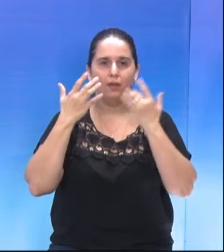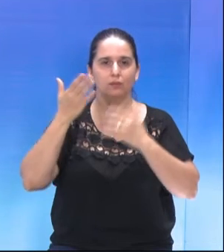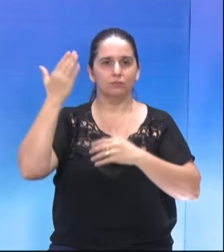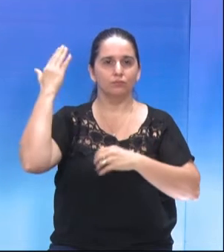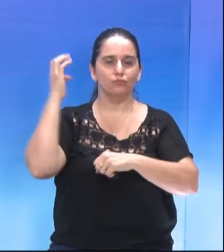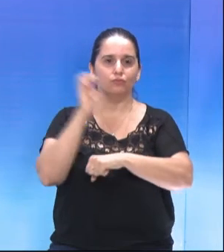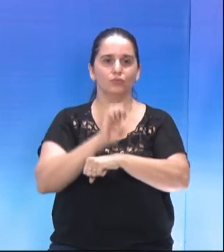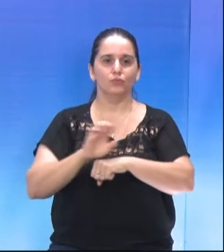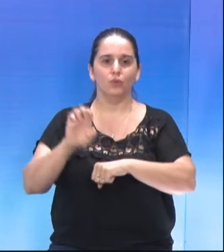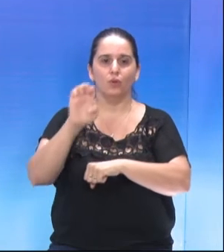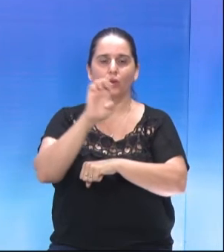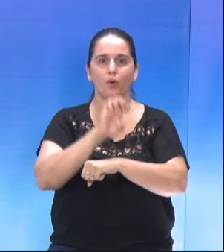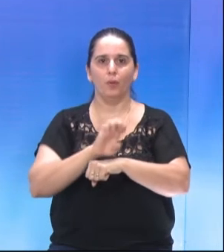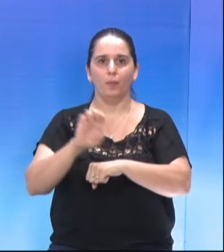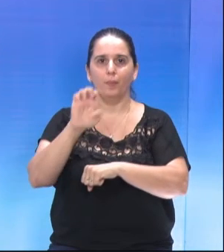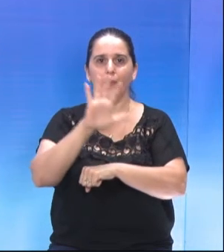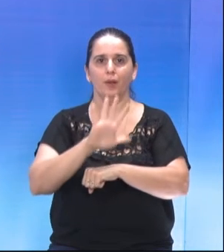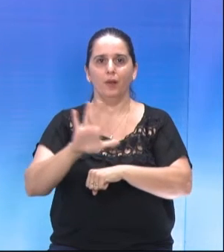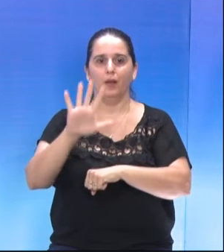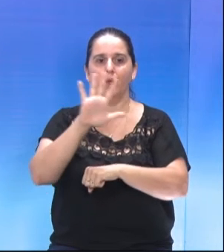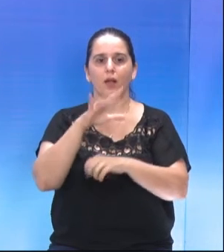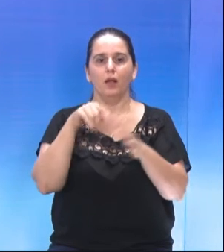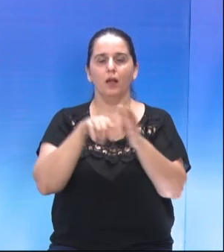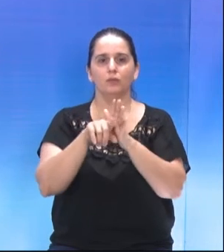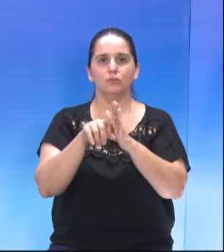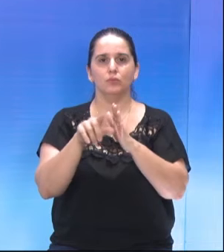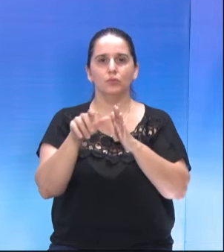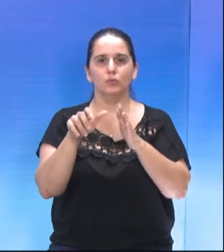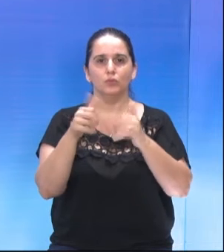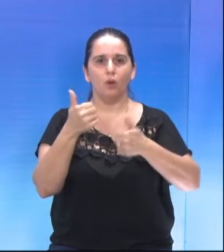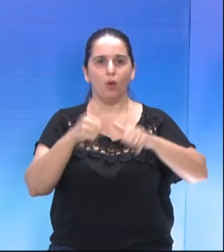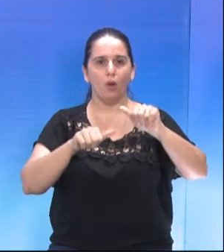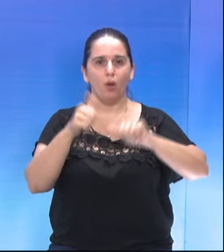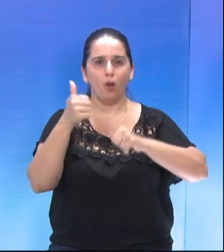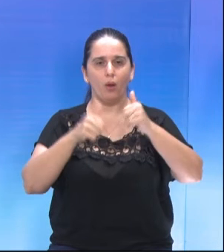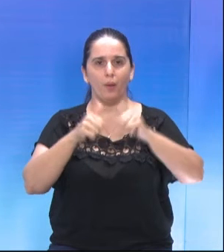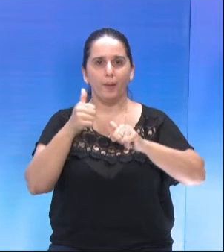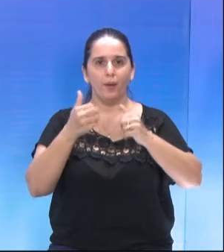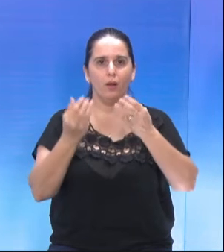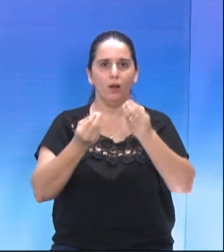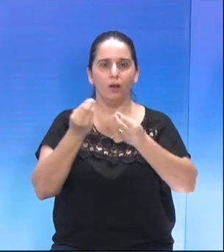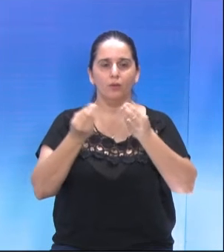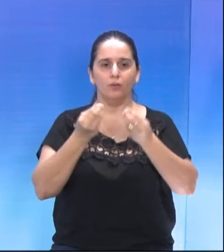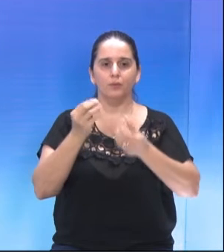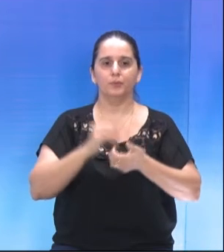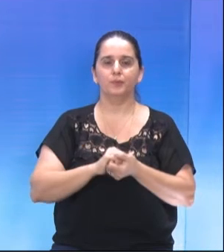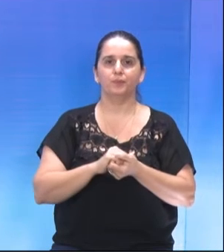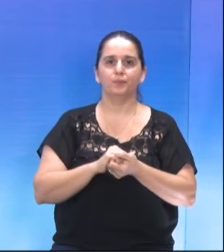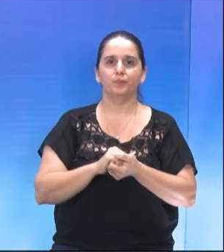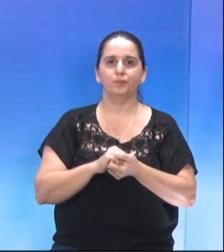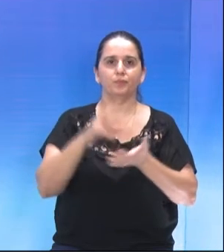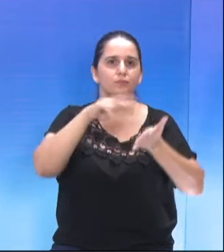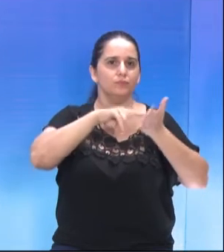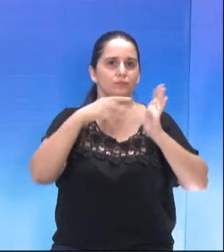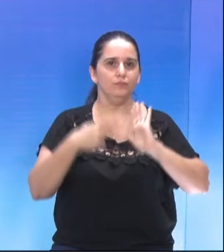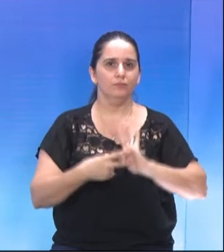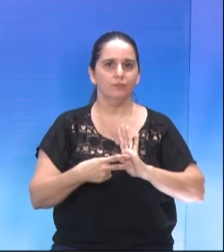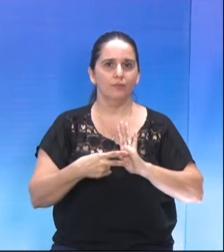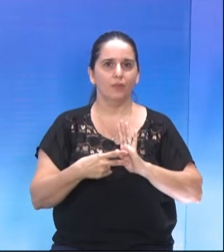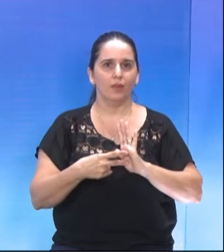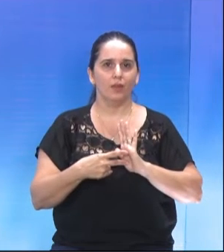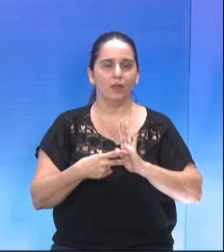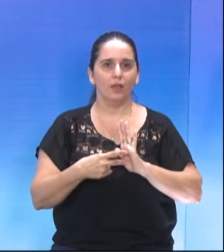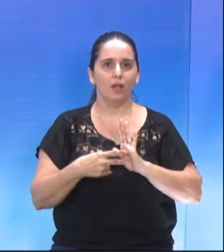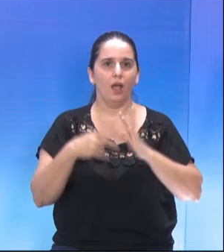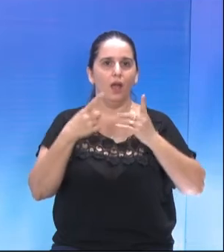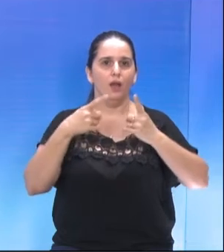aqui, dentro dos enunciados, nós vamos, então, analisar. Quando nós vemos aqui o significado da